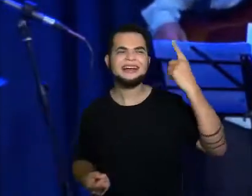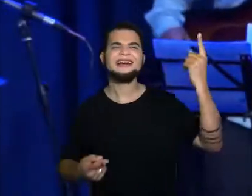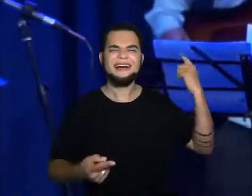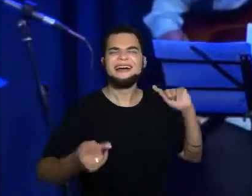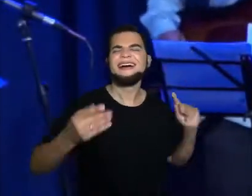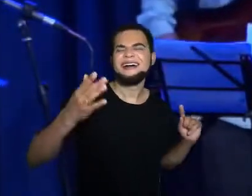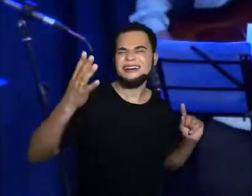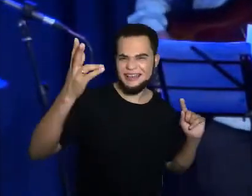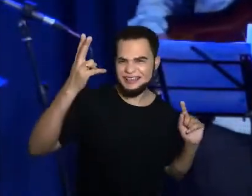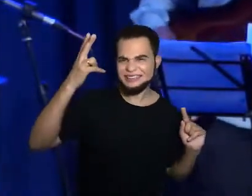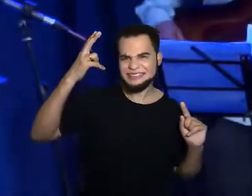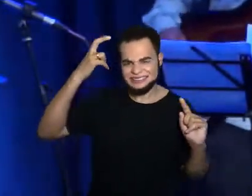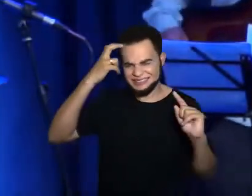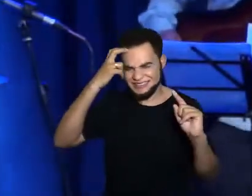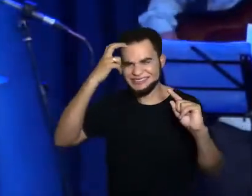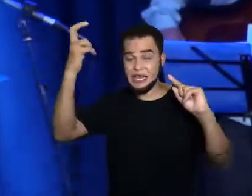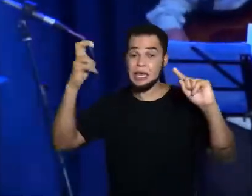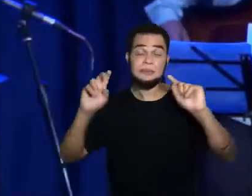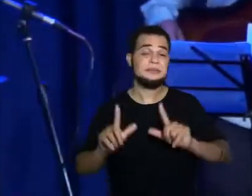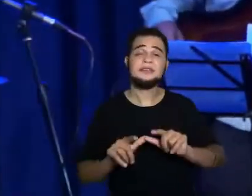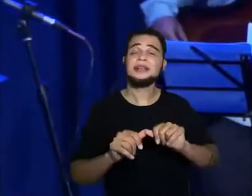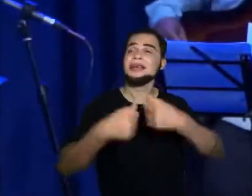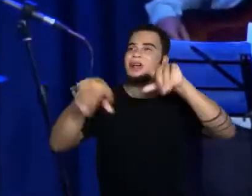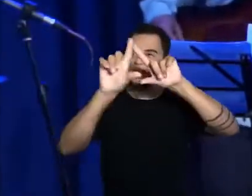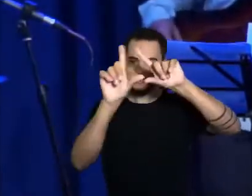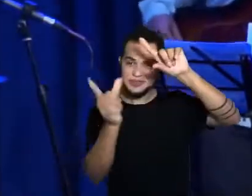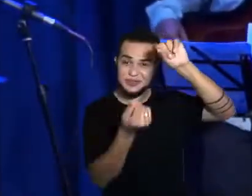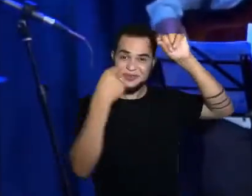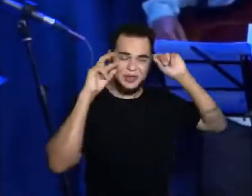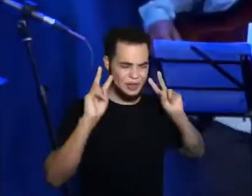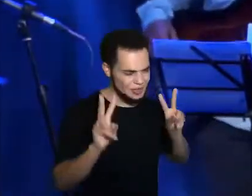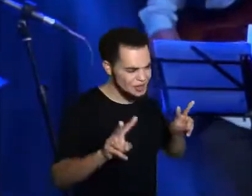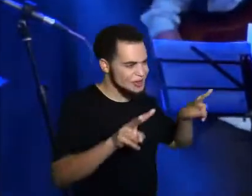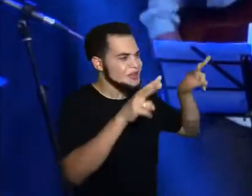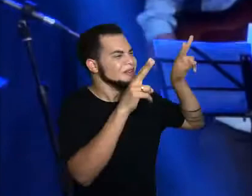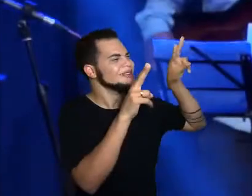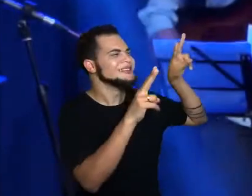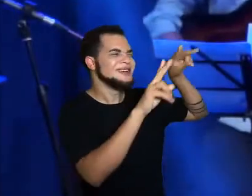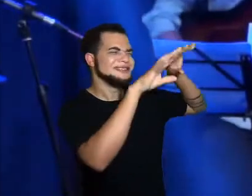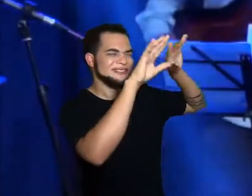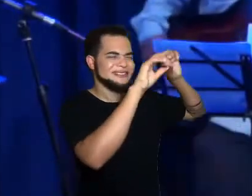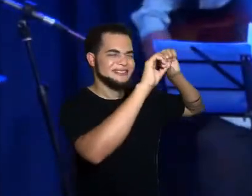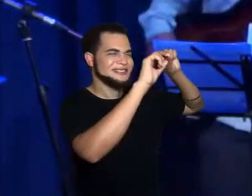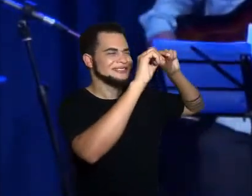Já. A lua só olhou pro sol, a chuva